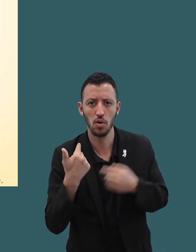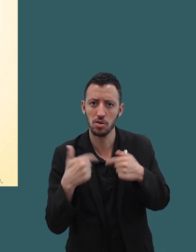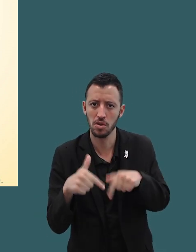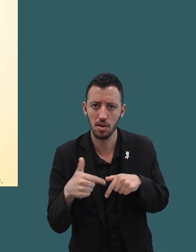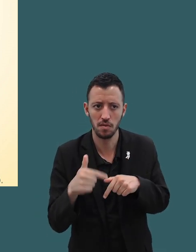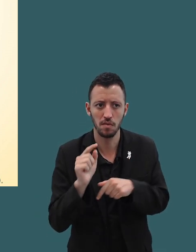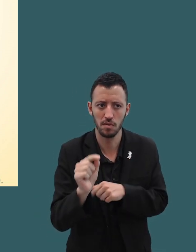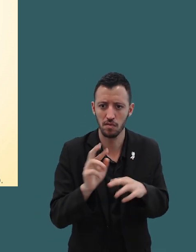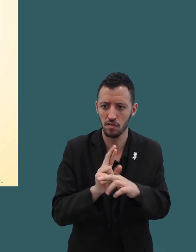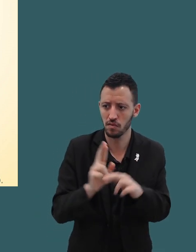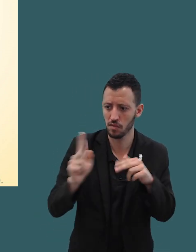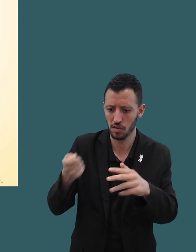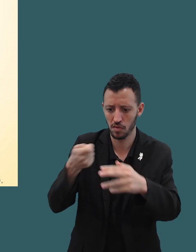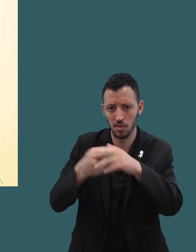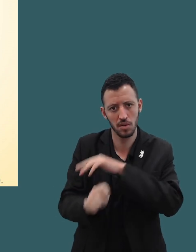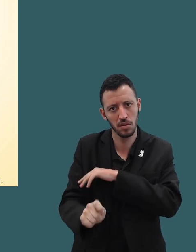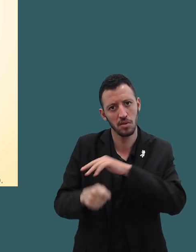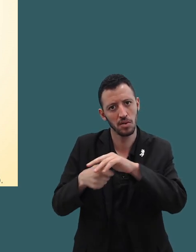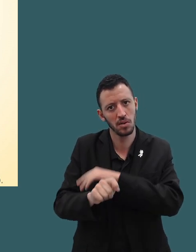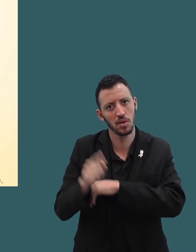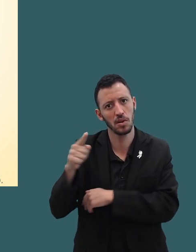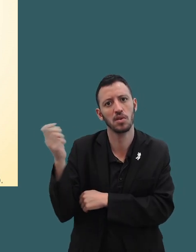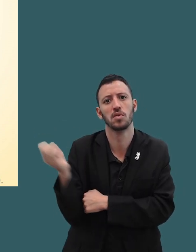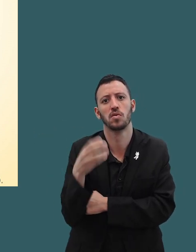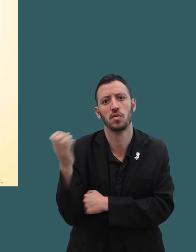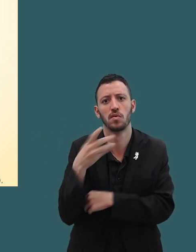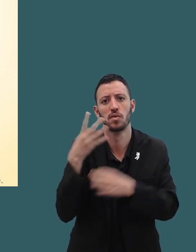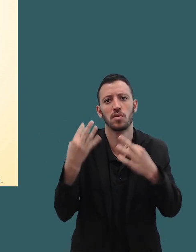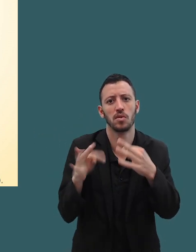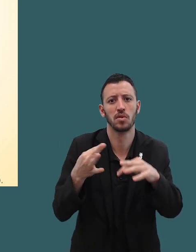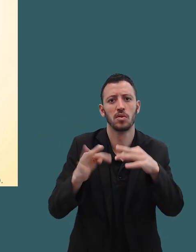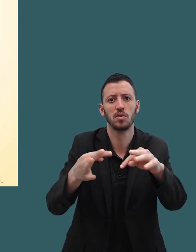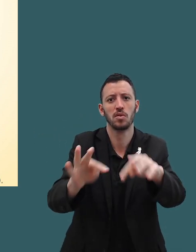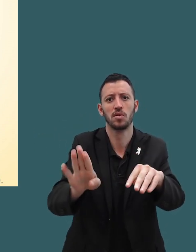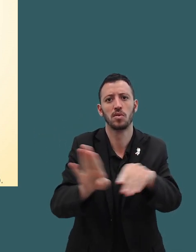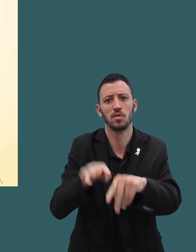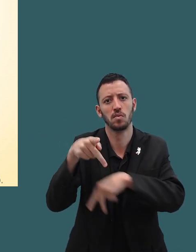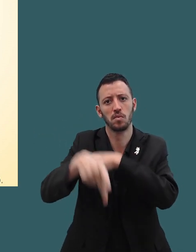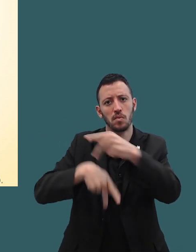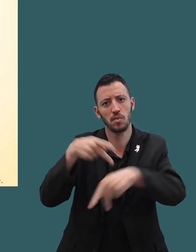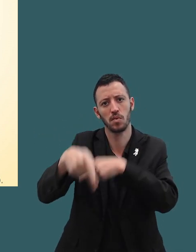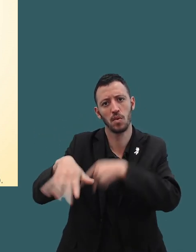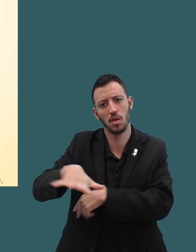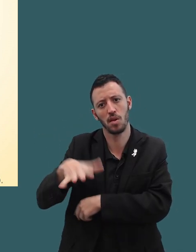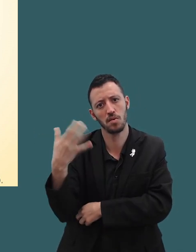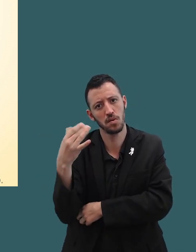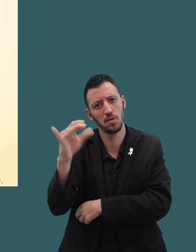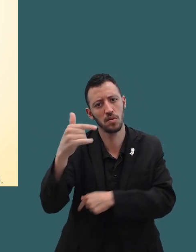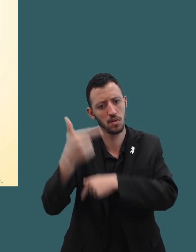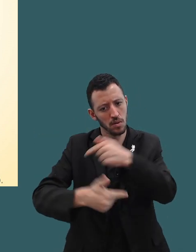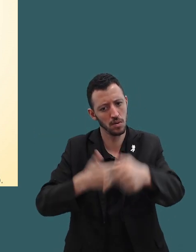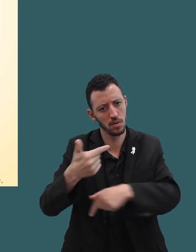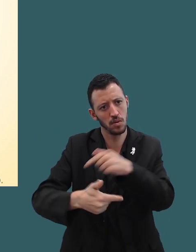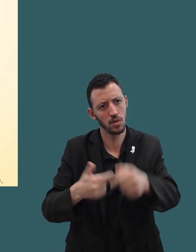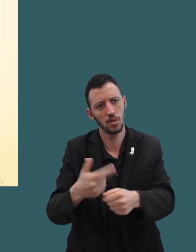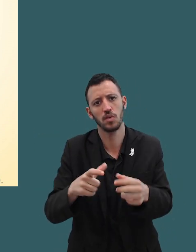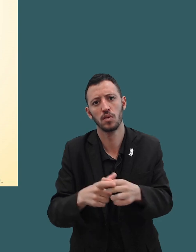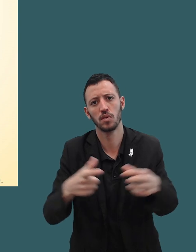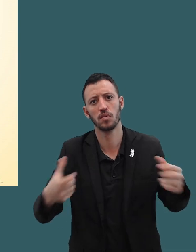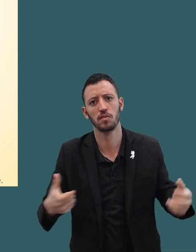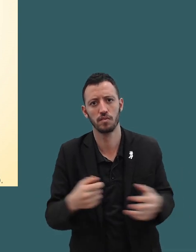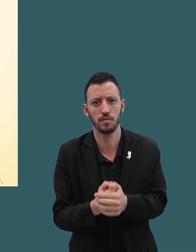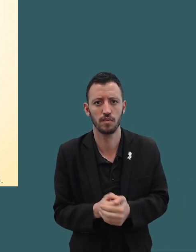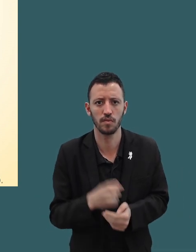né, diferença entre o investimento em inovação tecnológica e em popularização da ciência, eles estão trabalhando com essa